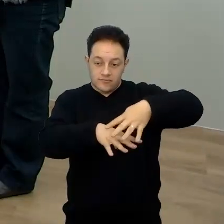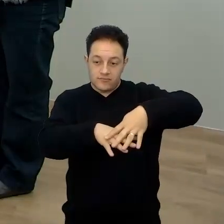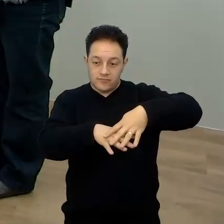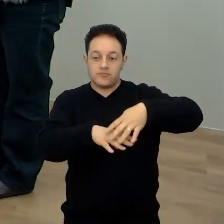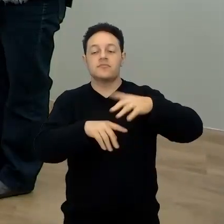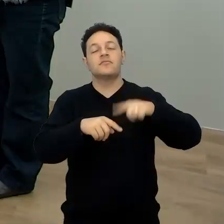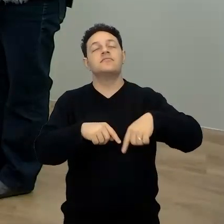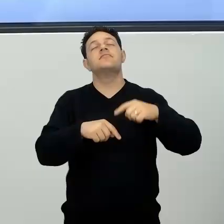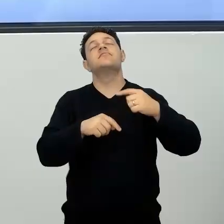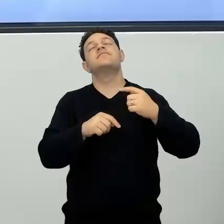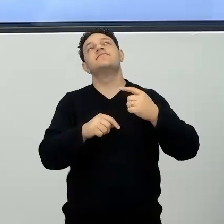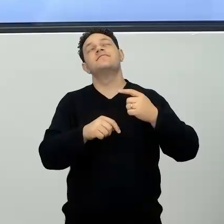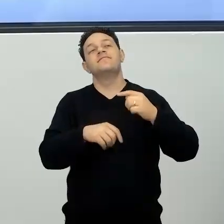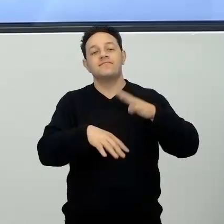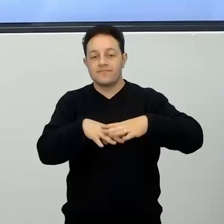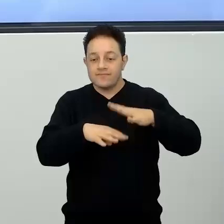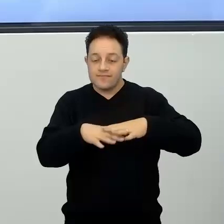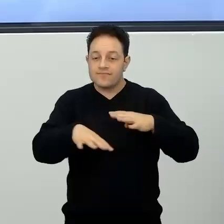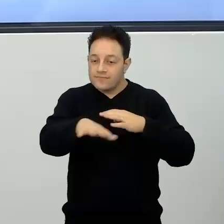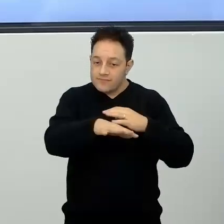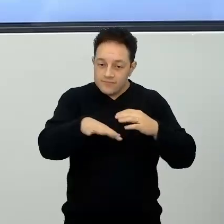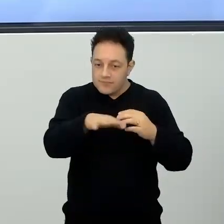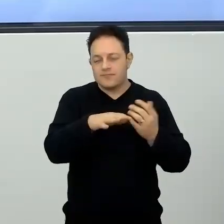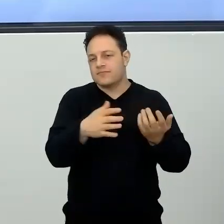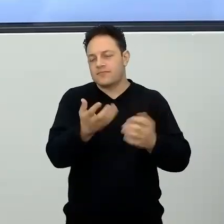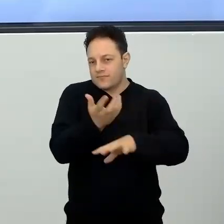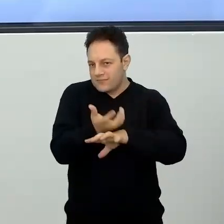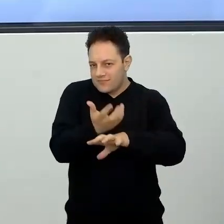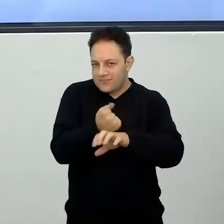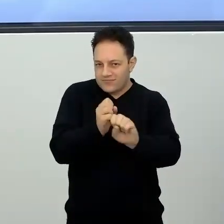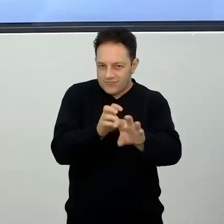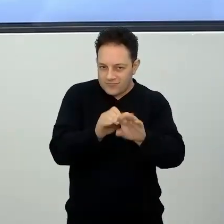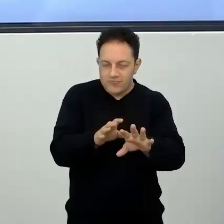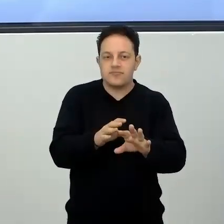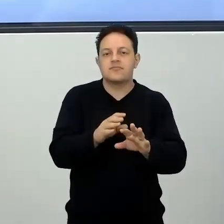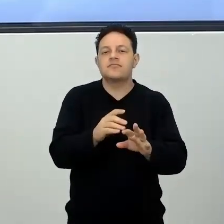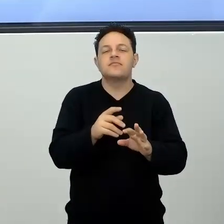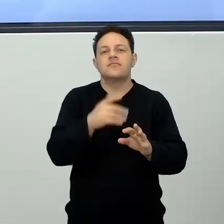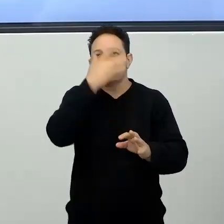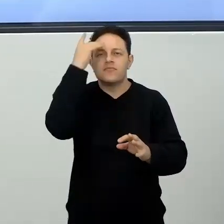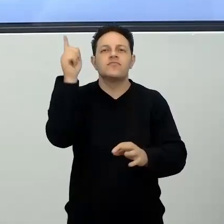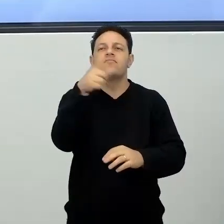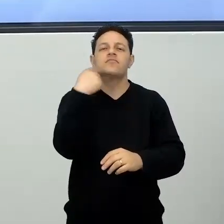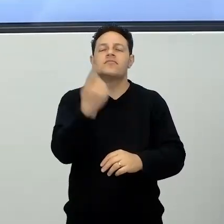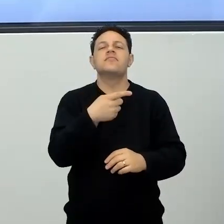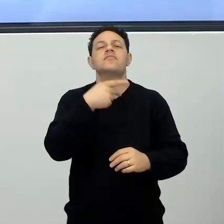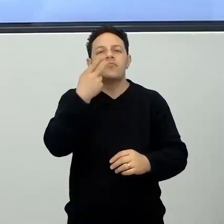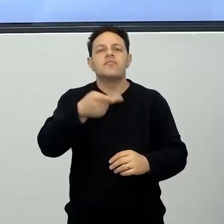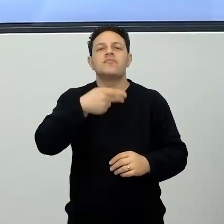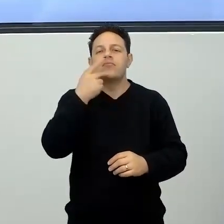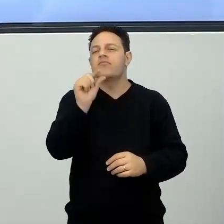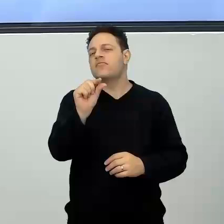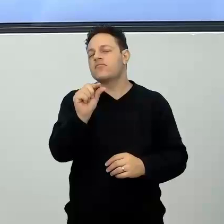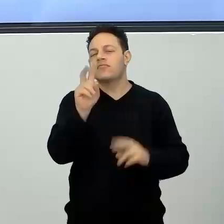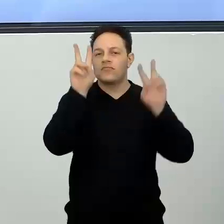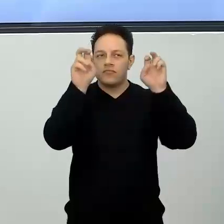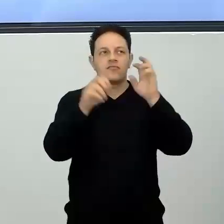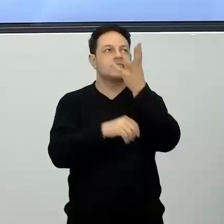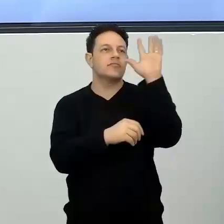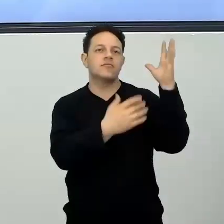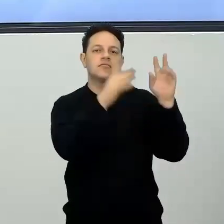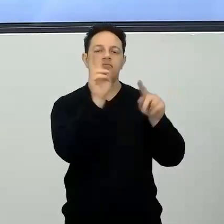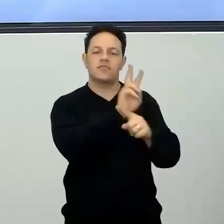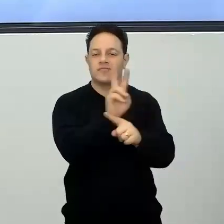uma disciplina, uma área, disciplina, que pouco se fala da educação ambiental. É devido mais, acho